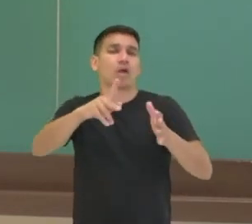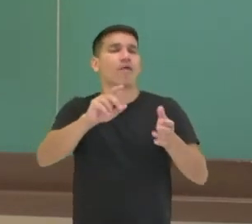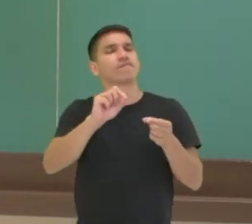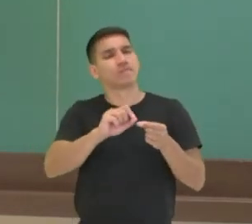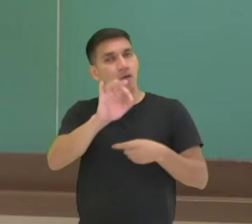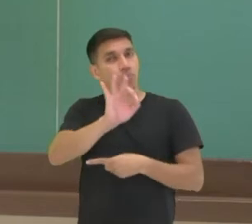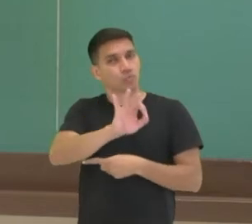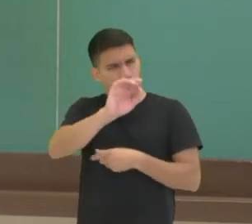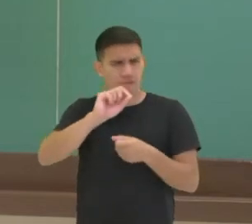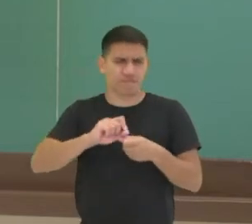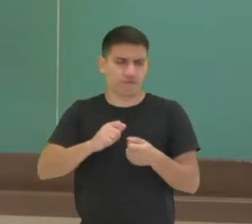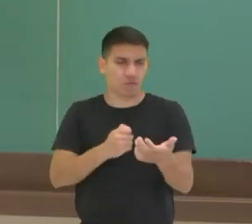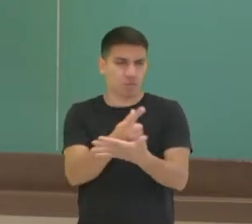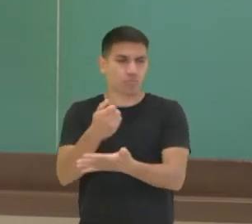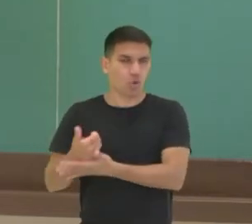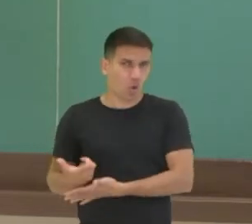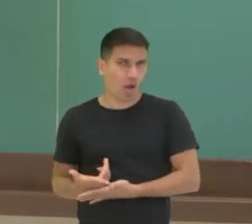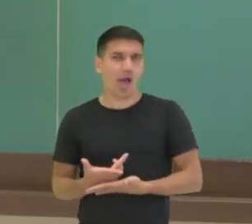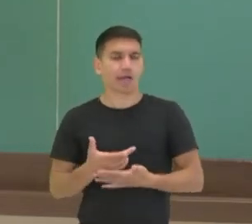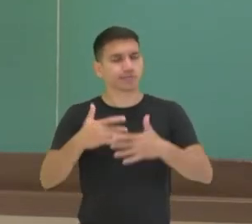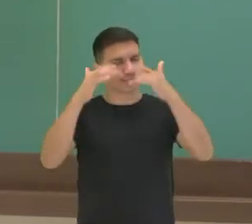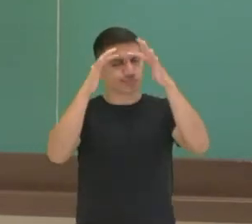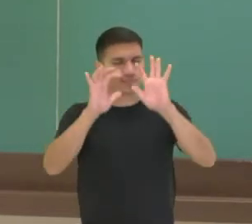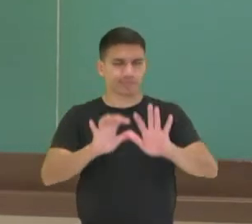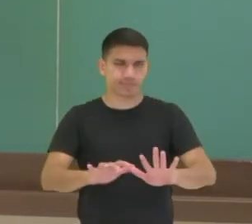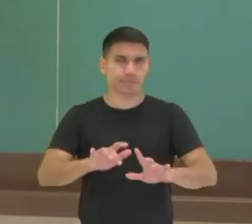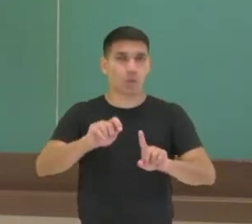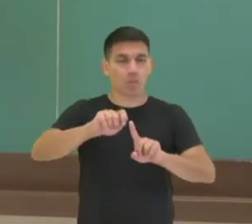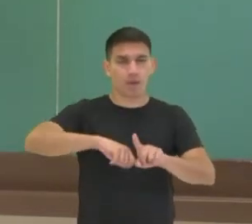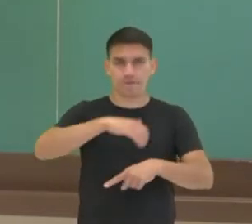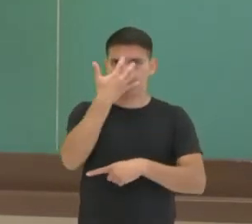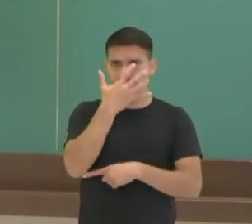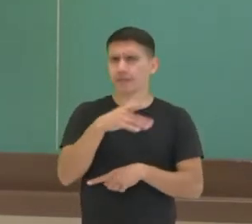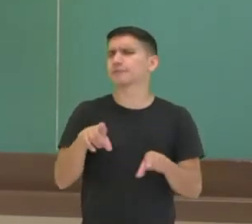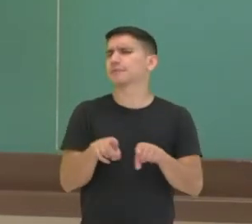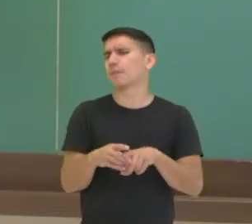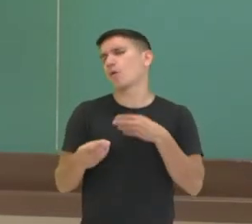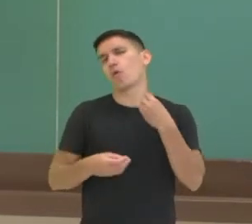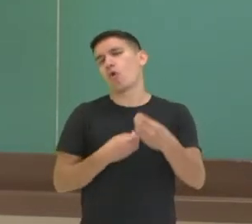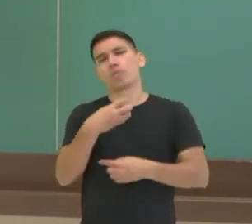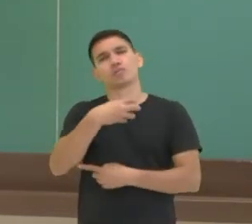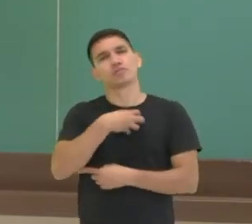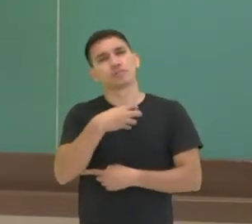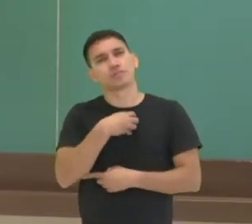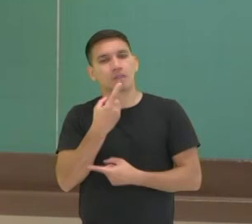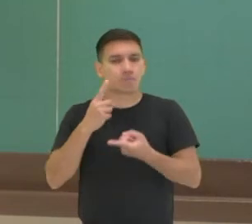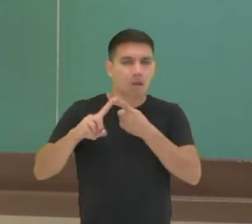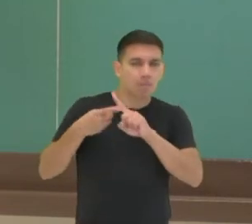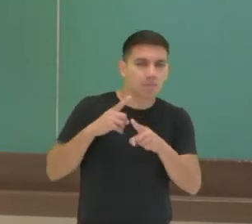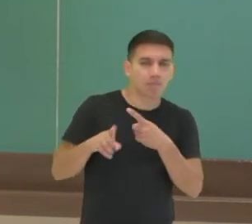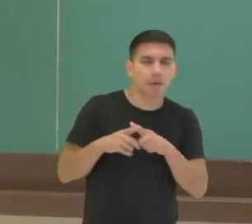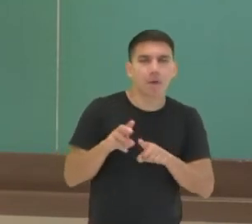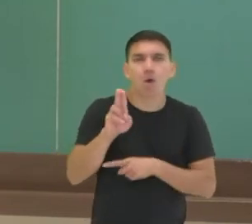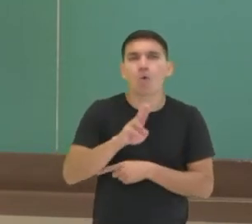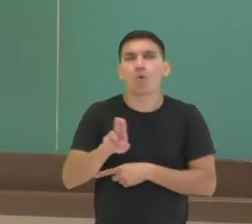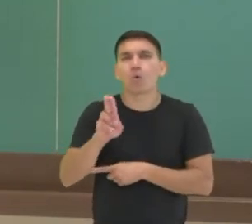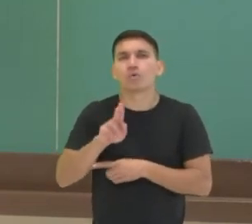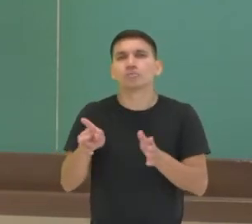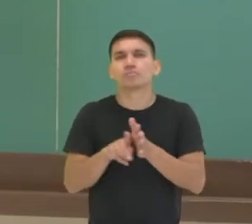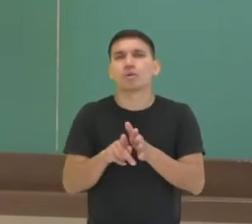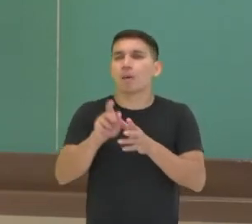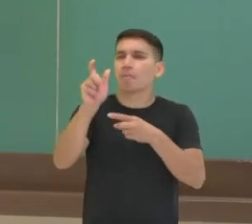de fevereiro, ok? Então fica aí essa reflexão sobre também as possibilidades de lidar com as palavras, de selecionar as